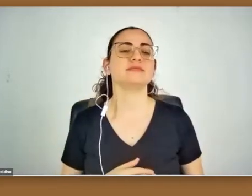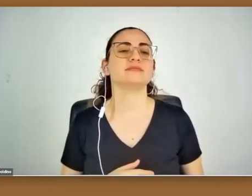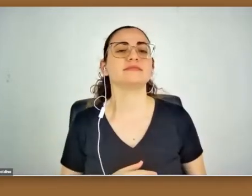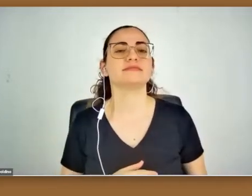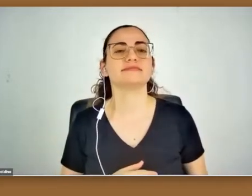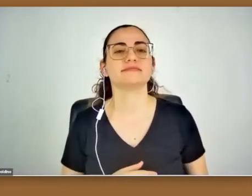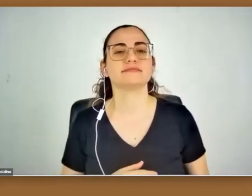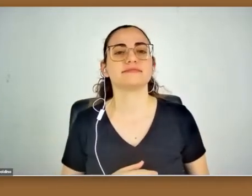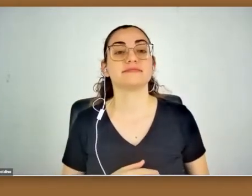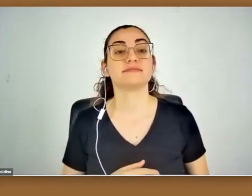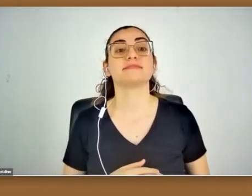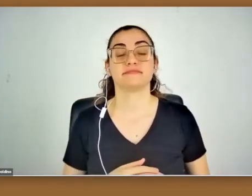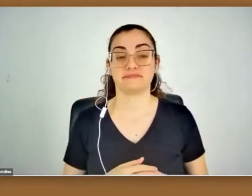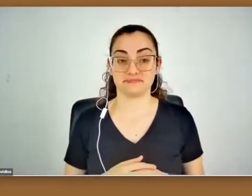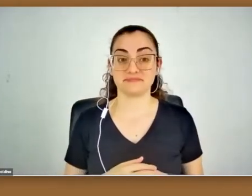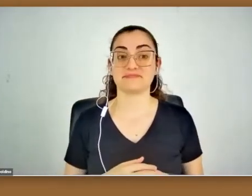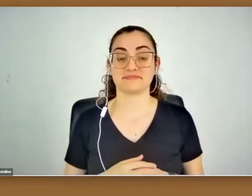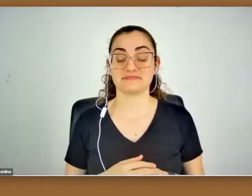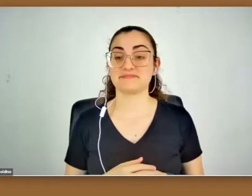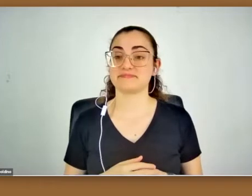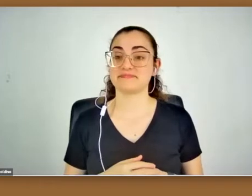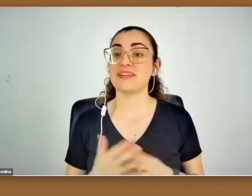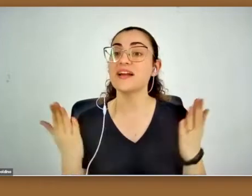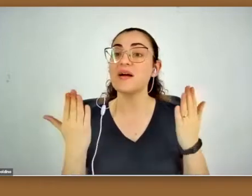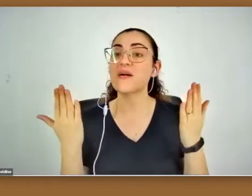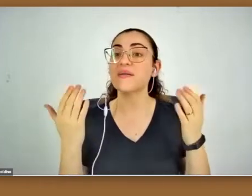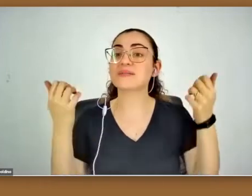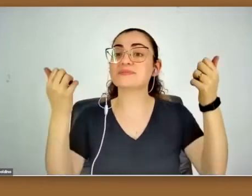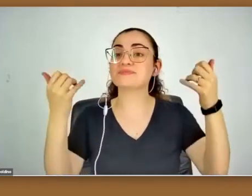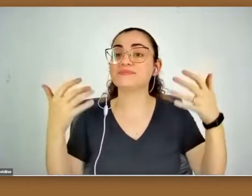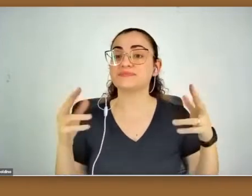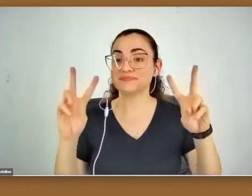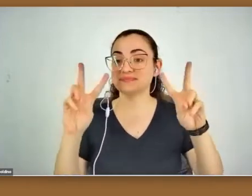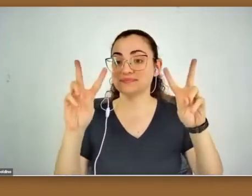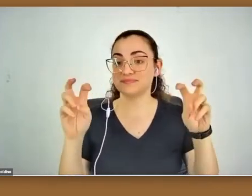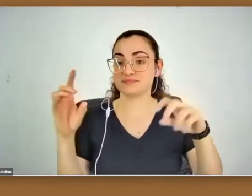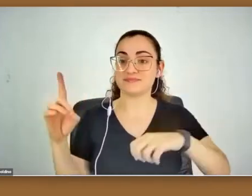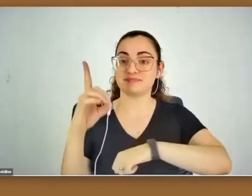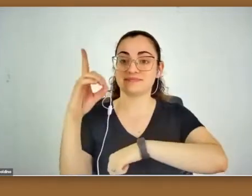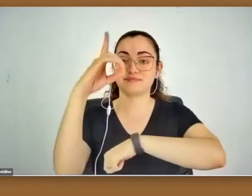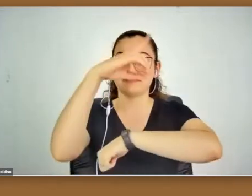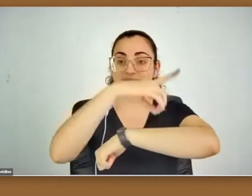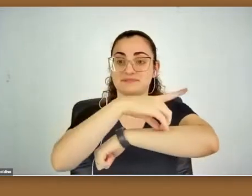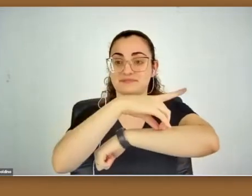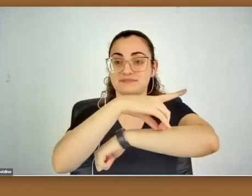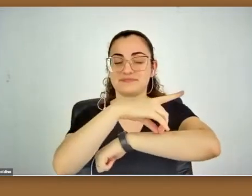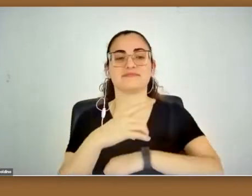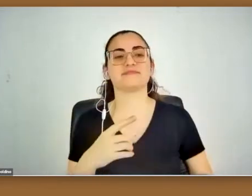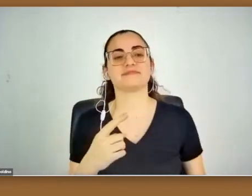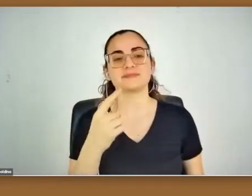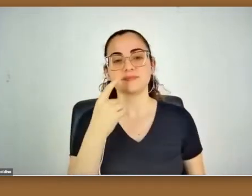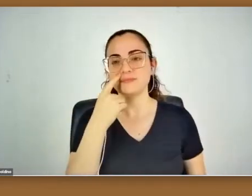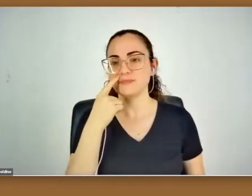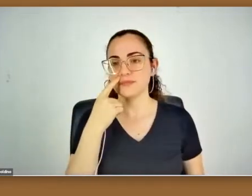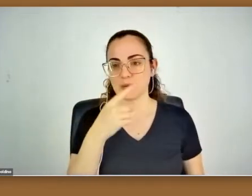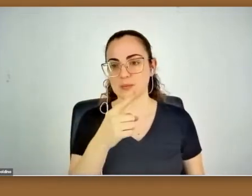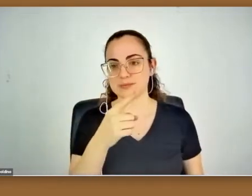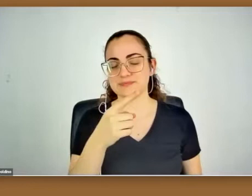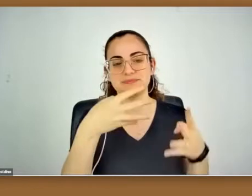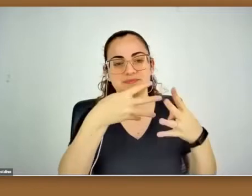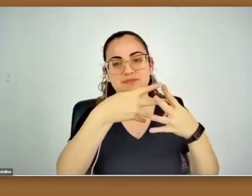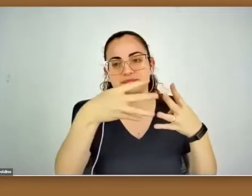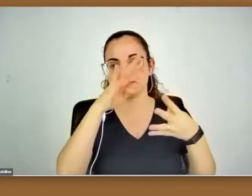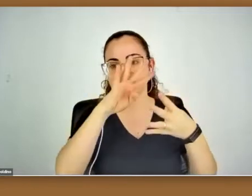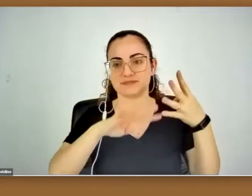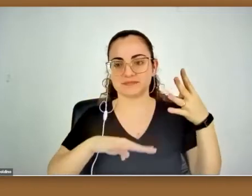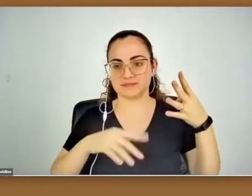E aí, para entender um pouquinho de dengue, né, a gente tem esse gráfico aqui, em que nesse eixo aqui, o Y, a gente tem o